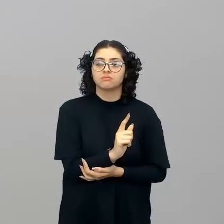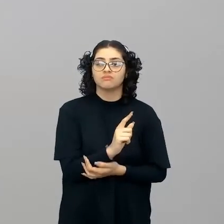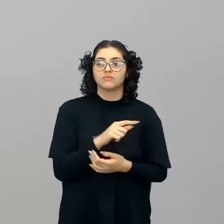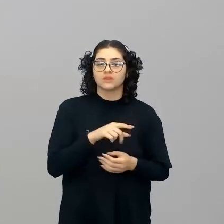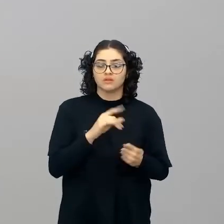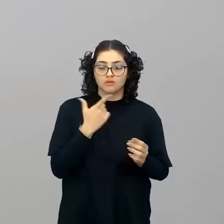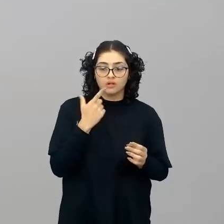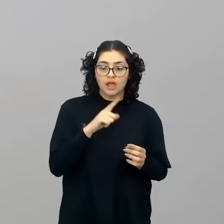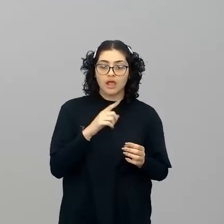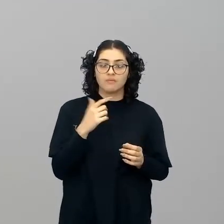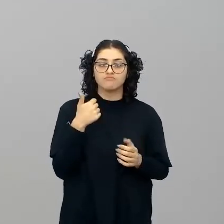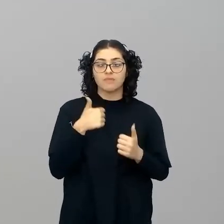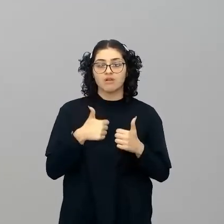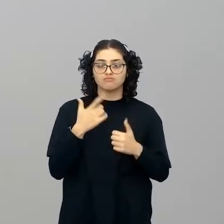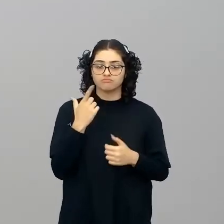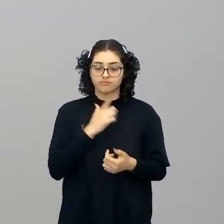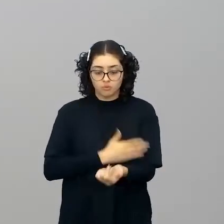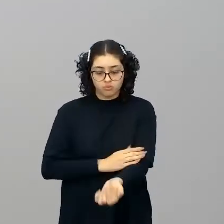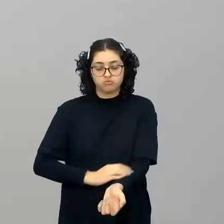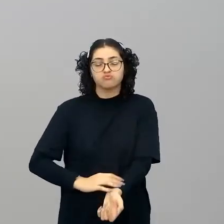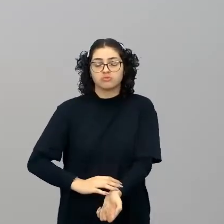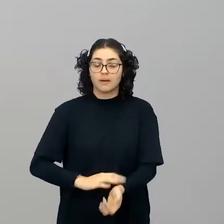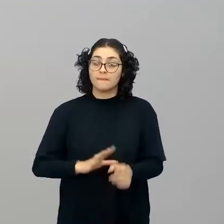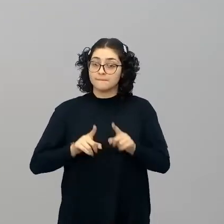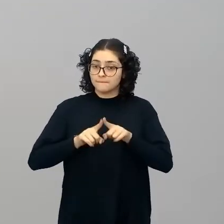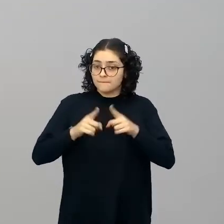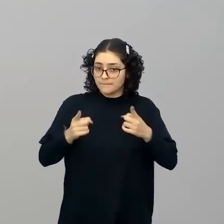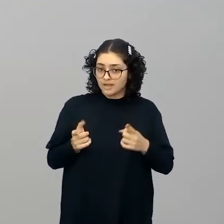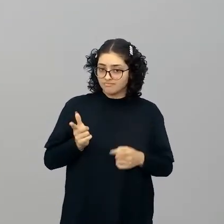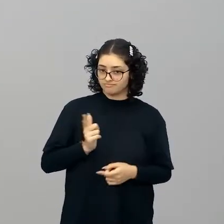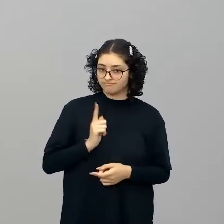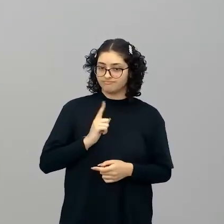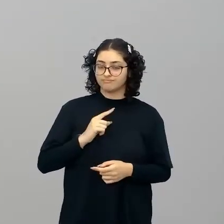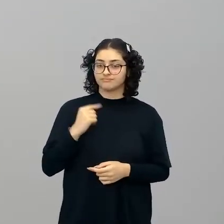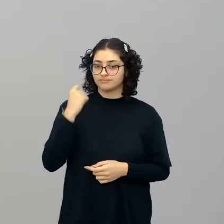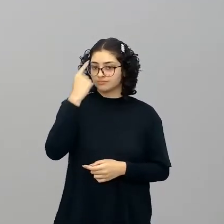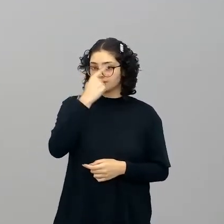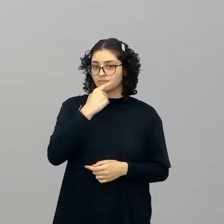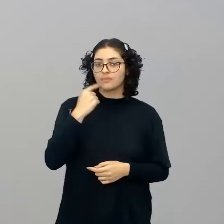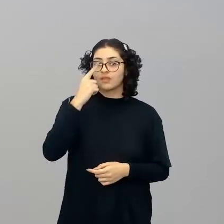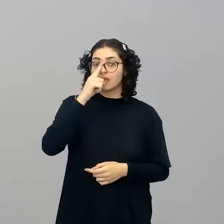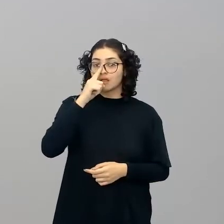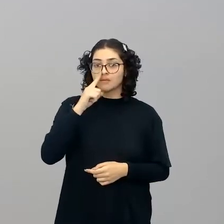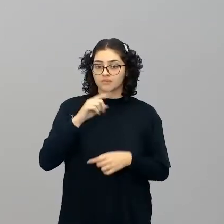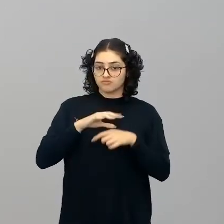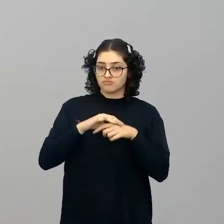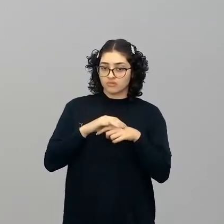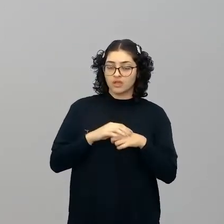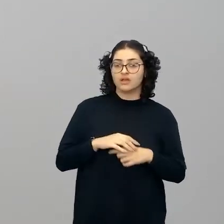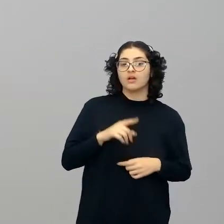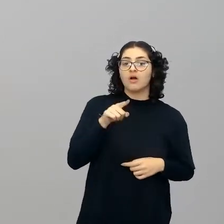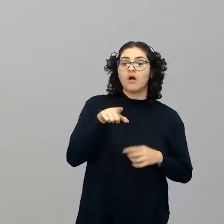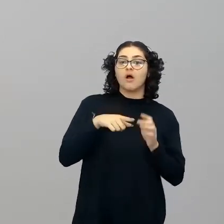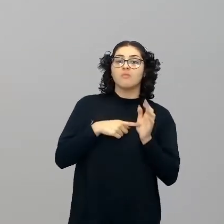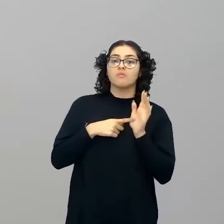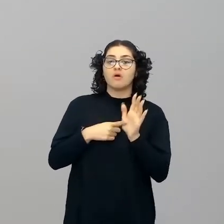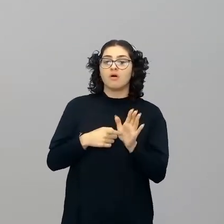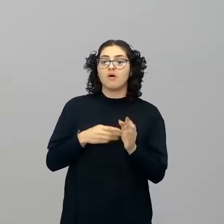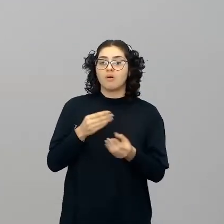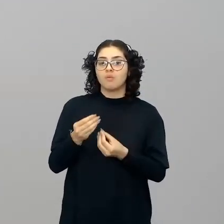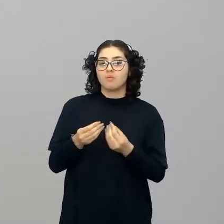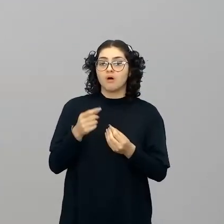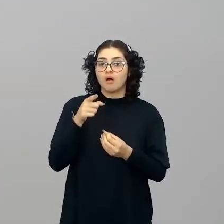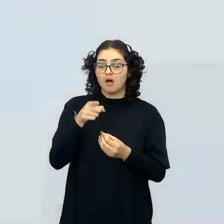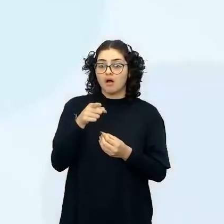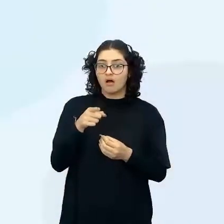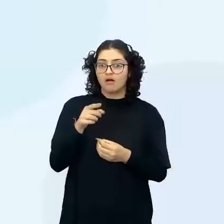maneira eficiente. Mas se a gente tem anemia falciforme, olha só como as nossas células ficam, vai aparecer aí na imagem para